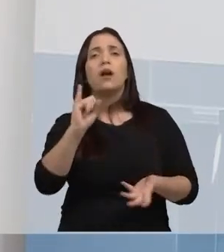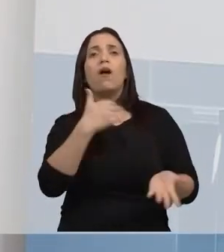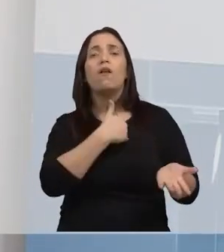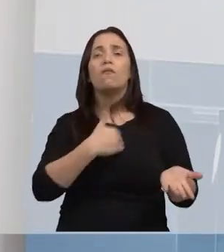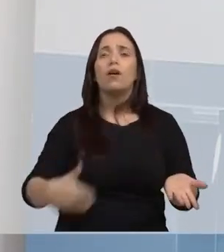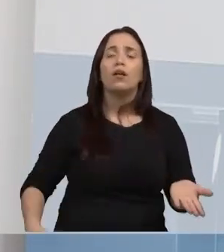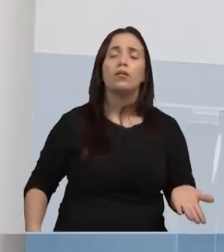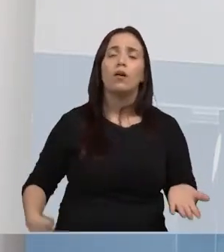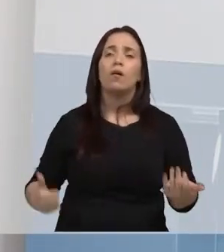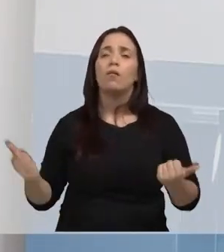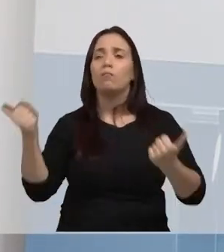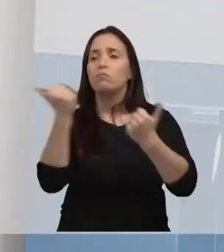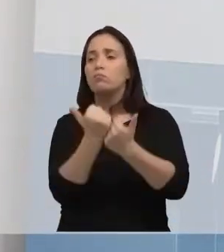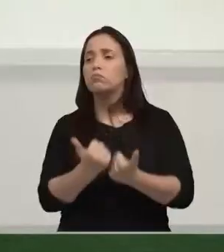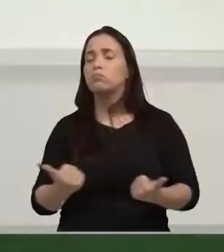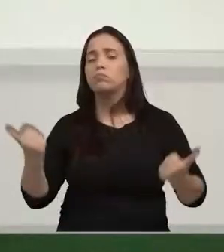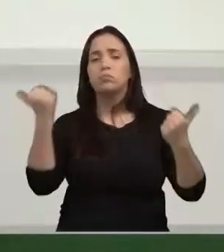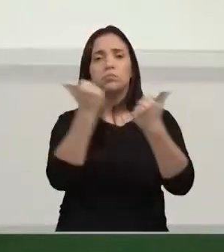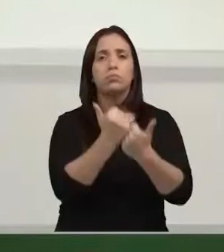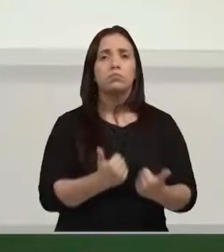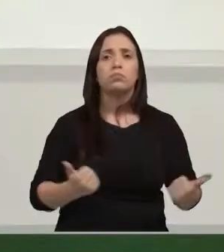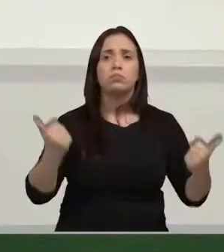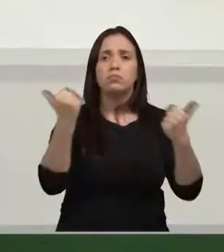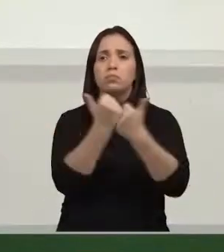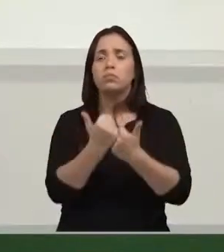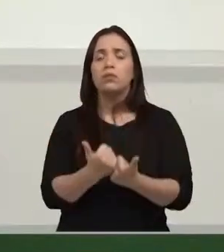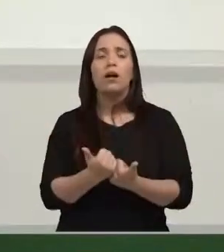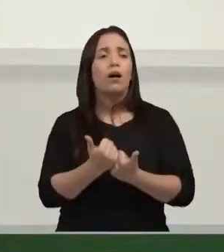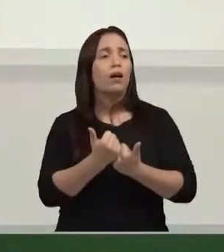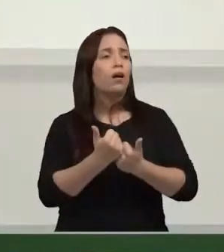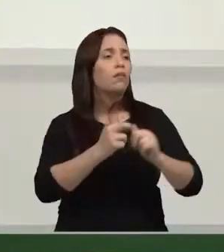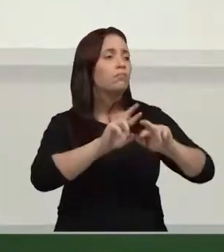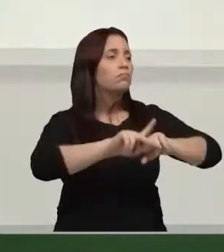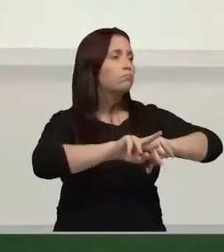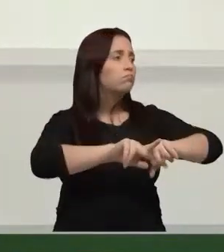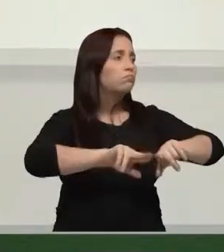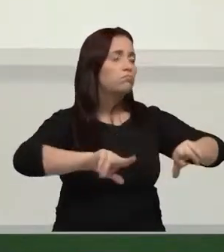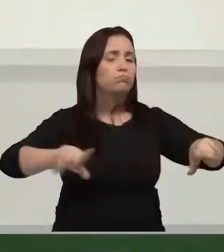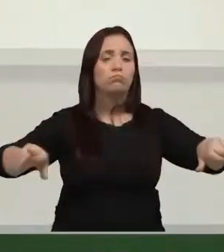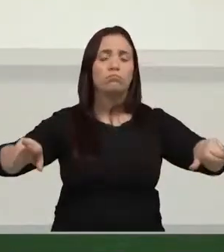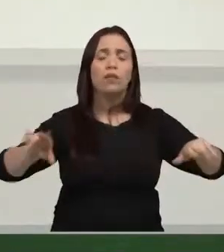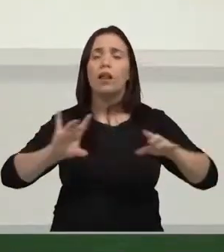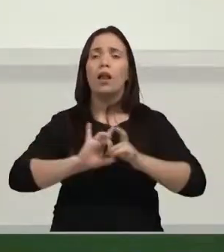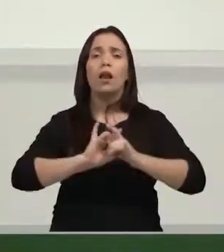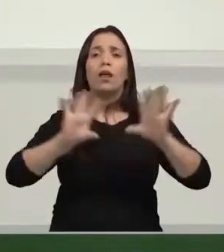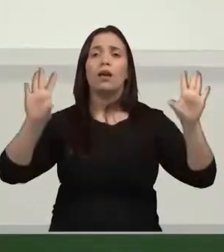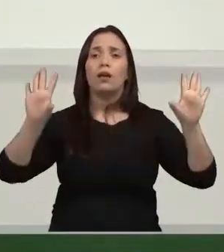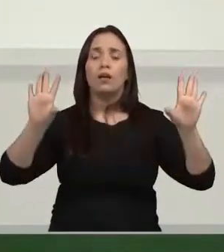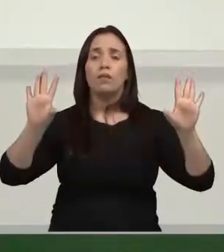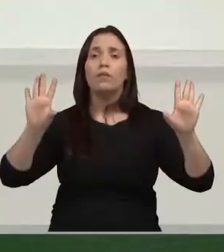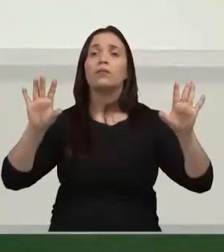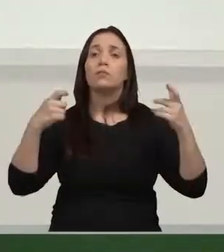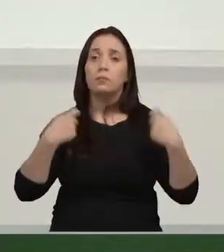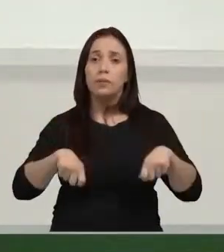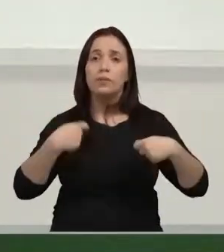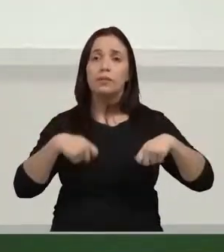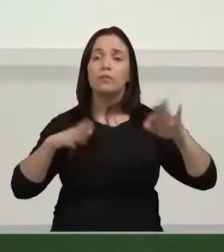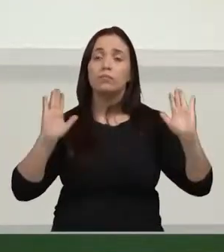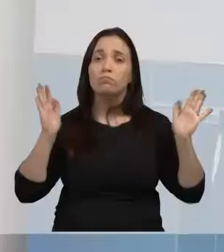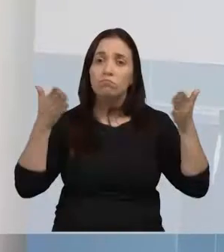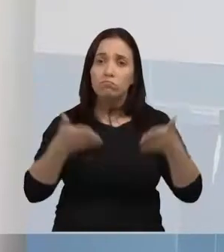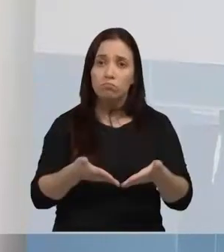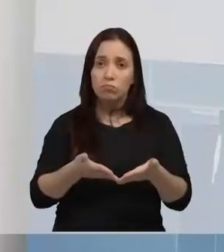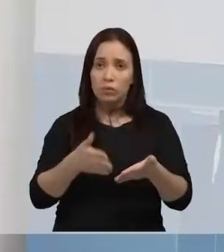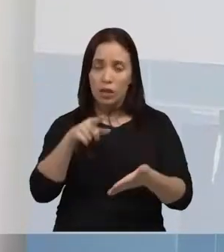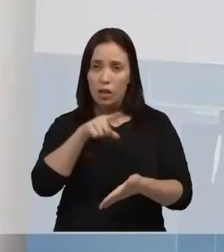Não vai. Vai mudar o Código Penal? Vai poder mudar o Código Penal? Por exemplo, aqui no Ceará mataram a Cecília,